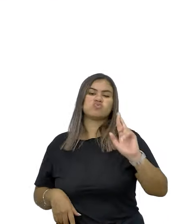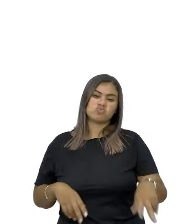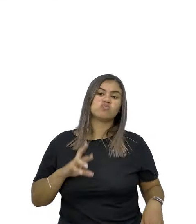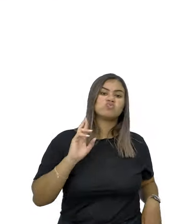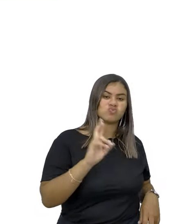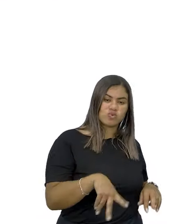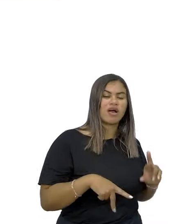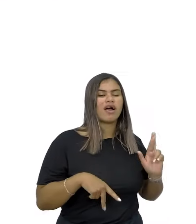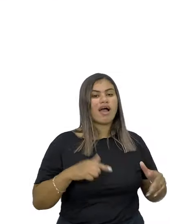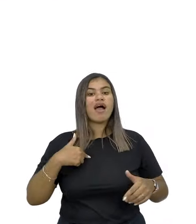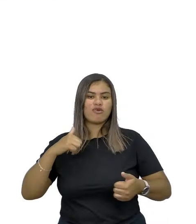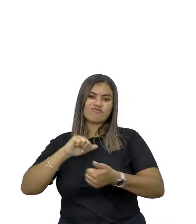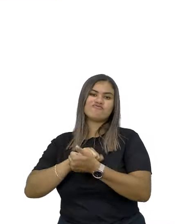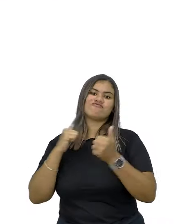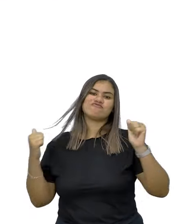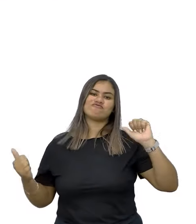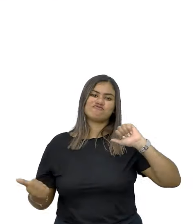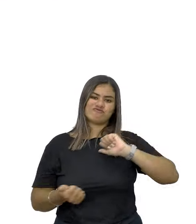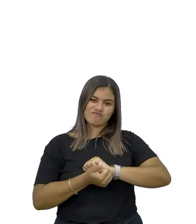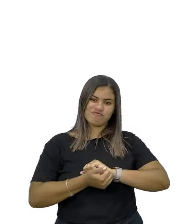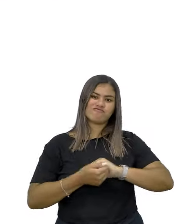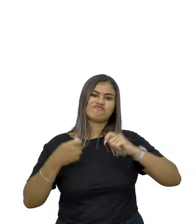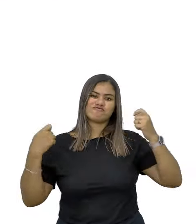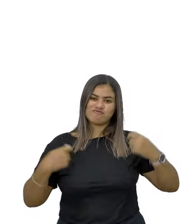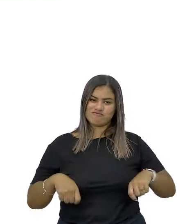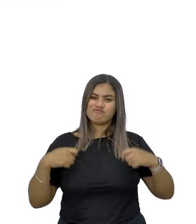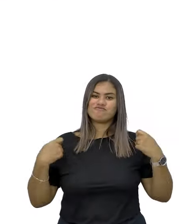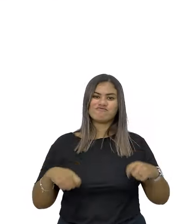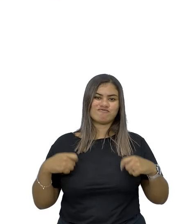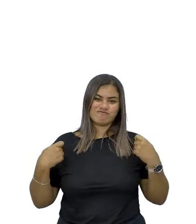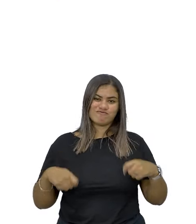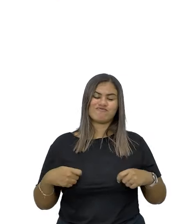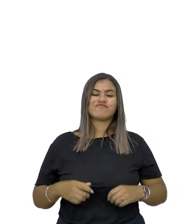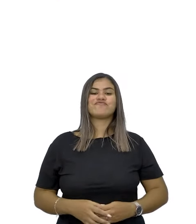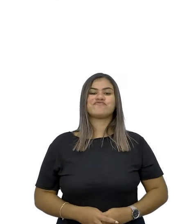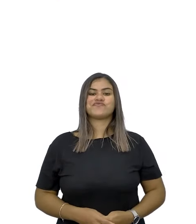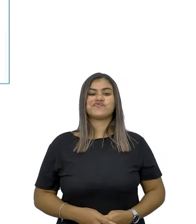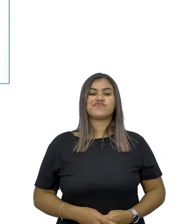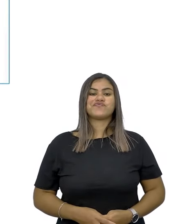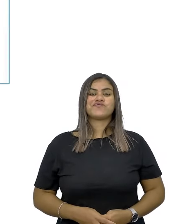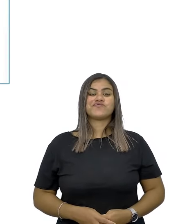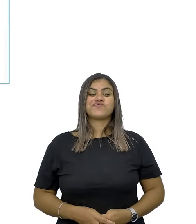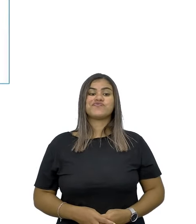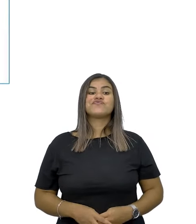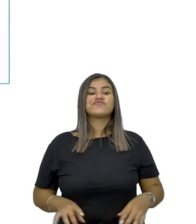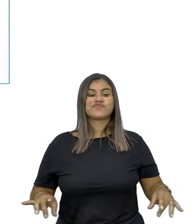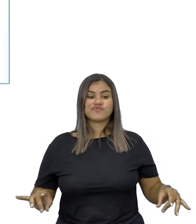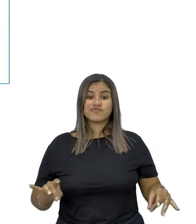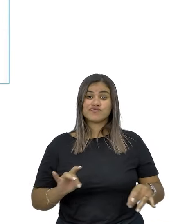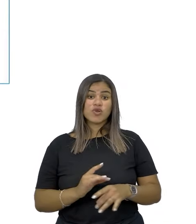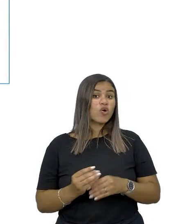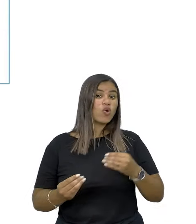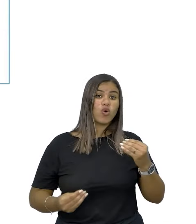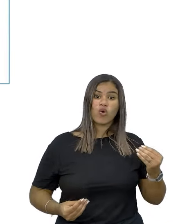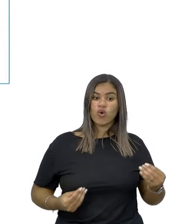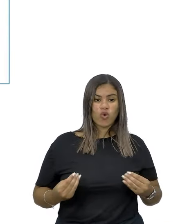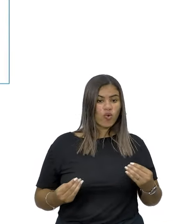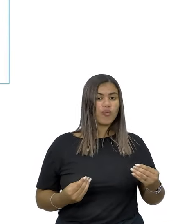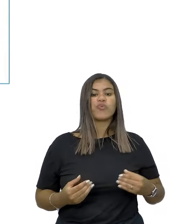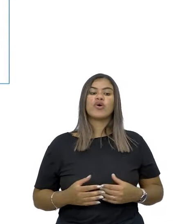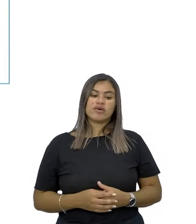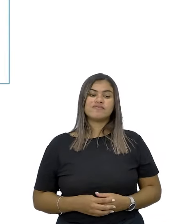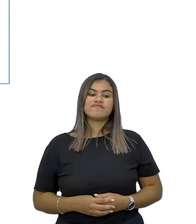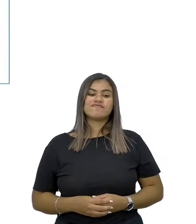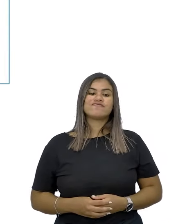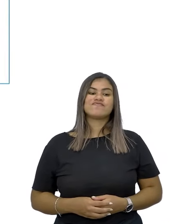tenho que fazer uma análise para a gente poder traçar as nossas estratégias para essa turma. Bom, feito isso, o que a gente vai ver para nós? Nós